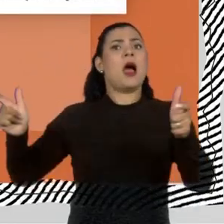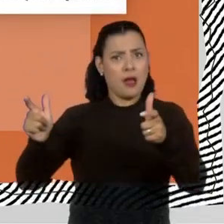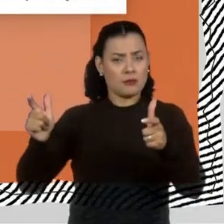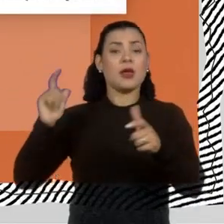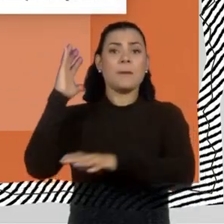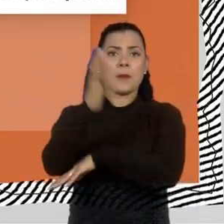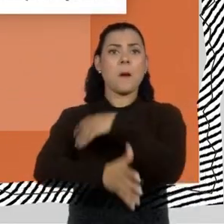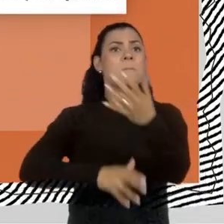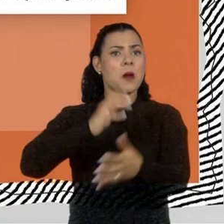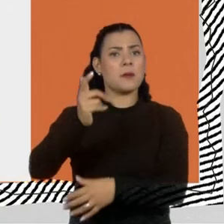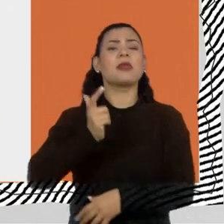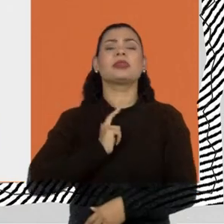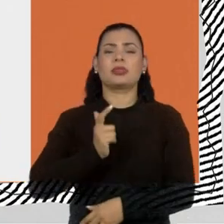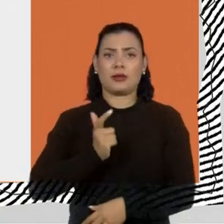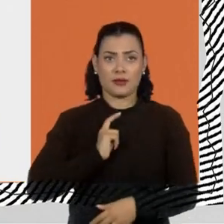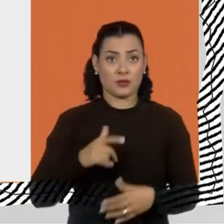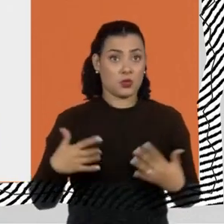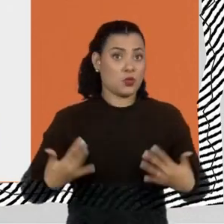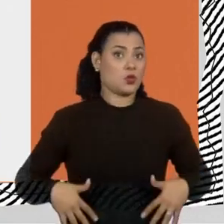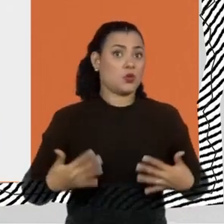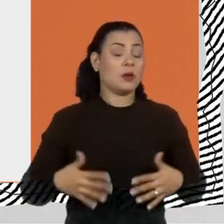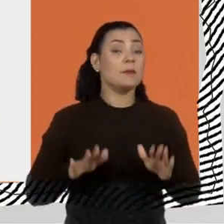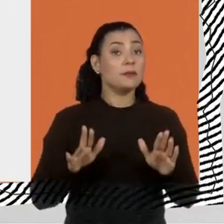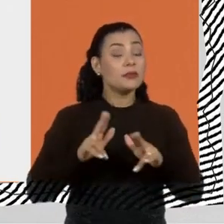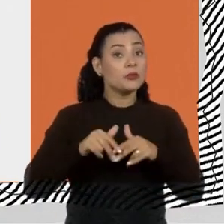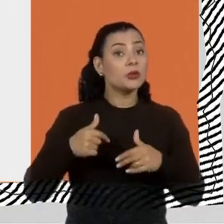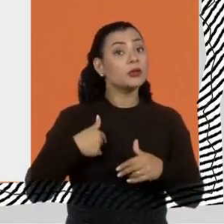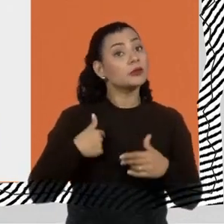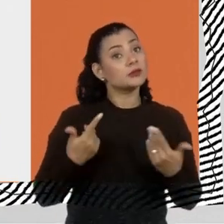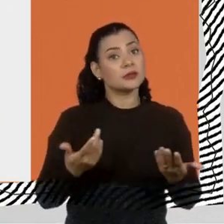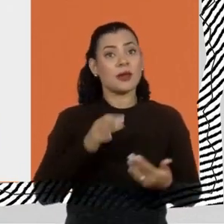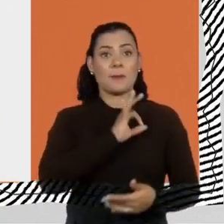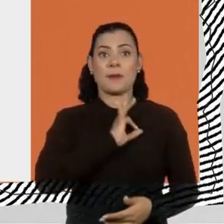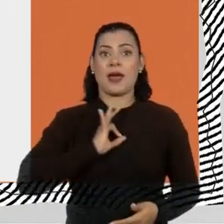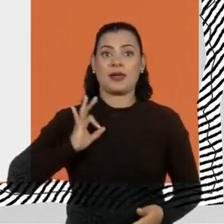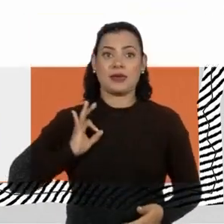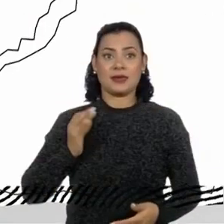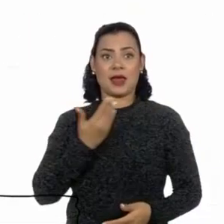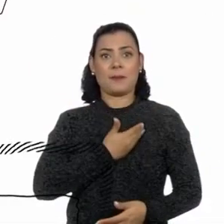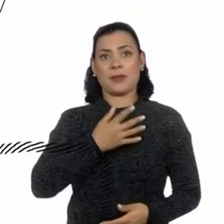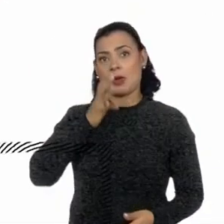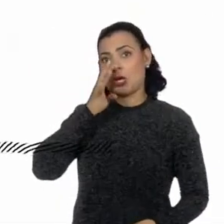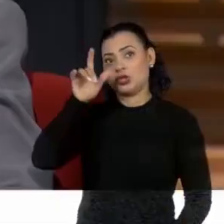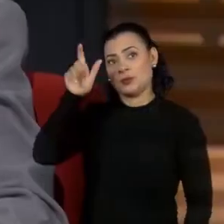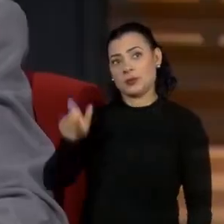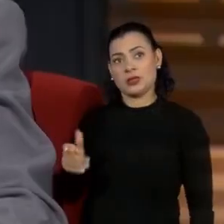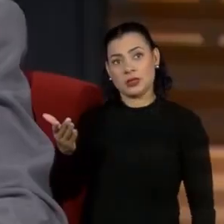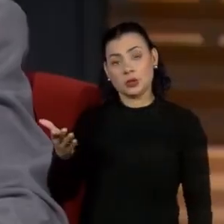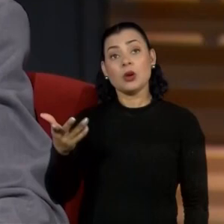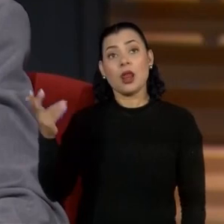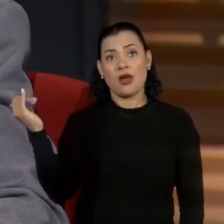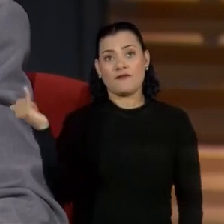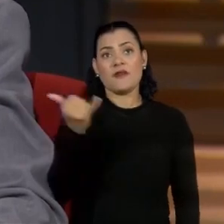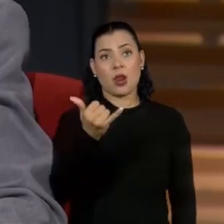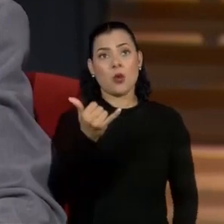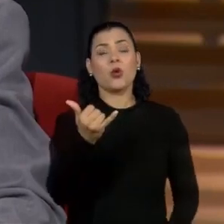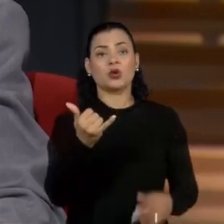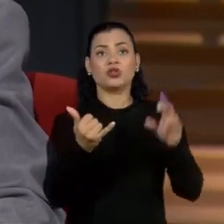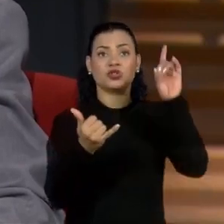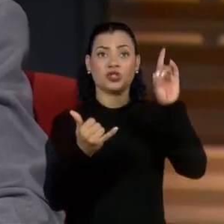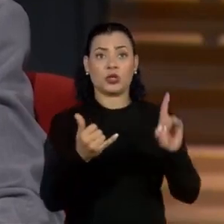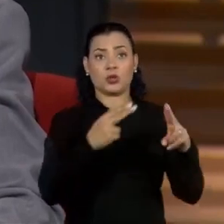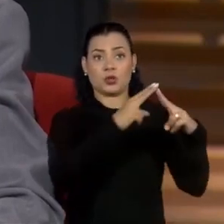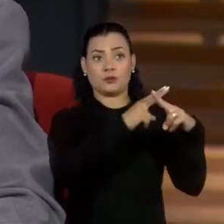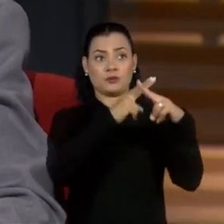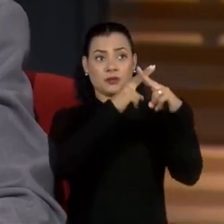acima de 27 mil quilômetros quadrados Então minha grande amiga Marina Silva uma pessoa que eu admiro muito falou com o diretor do ímpio na época